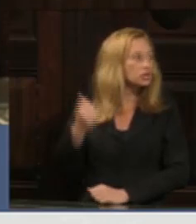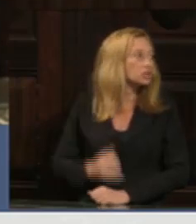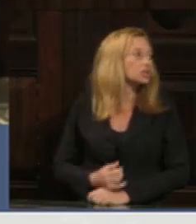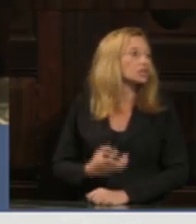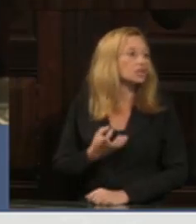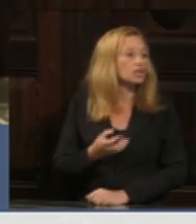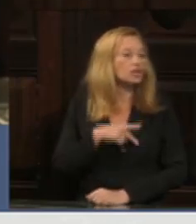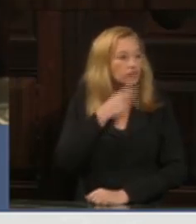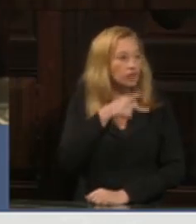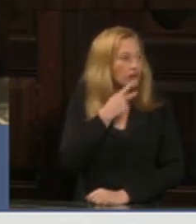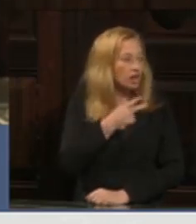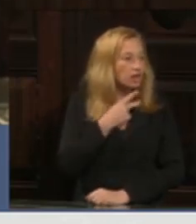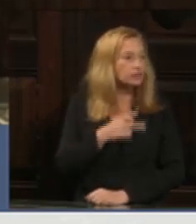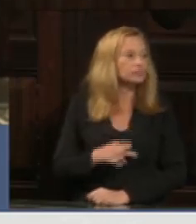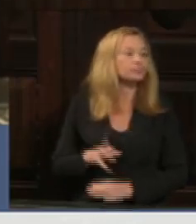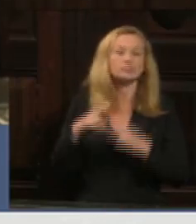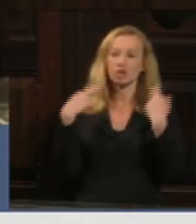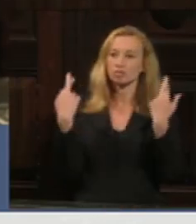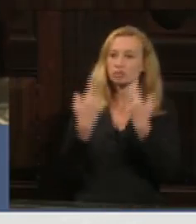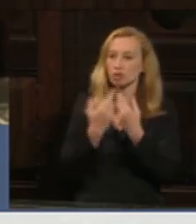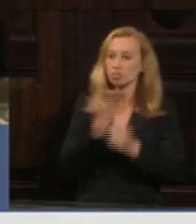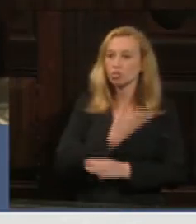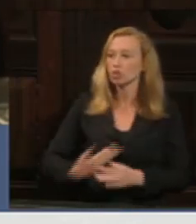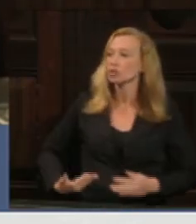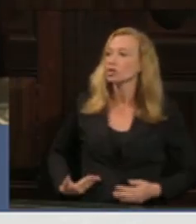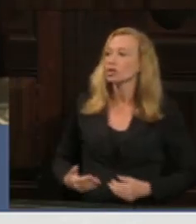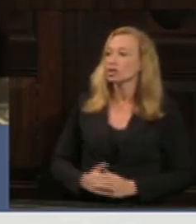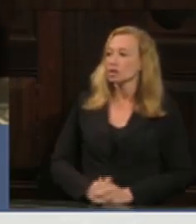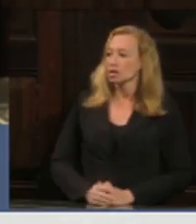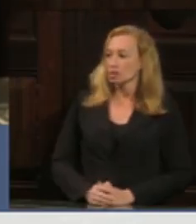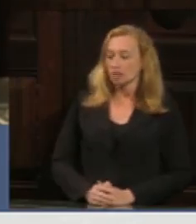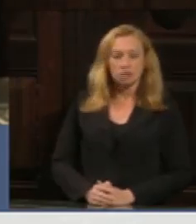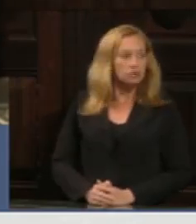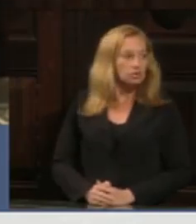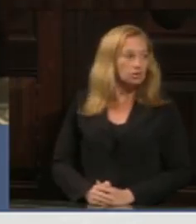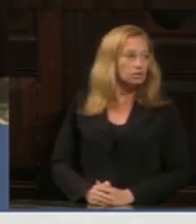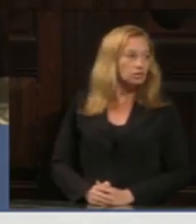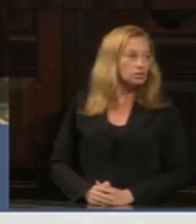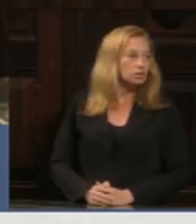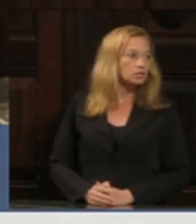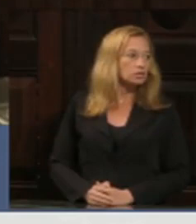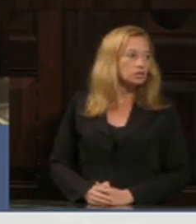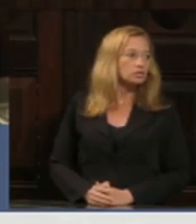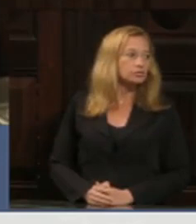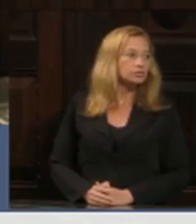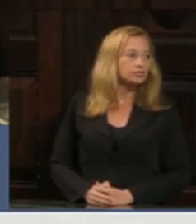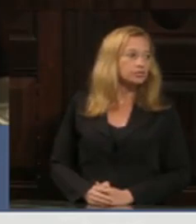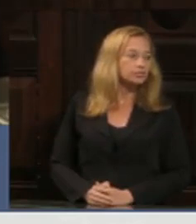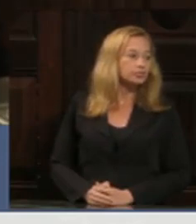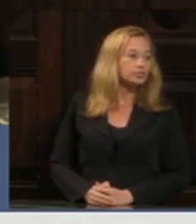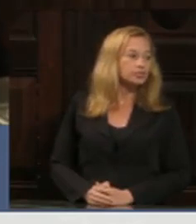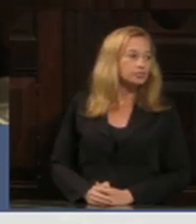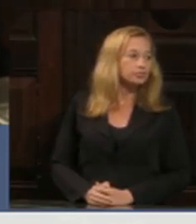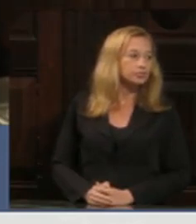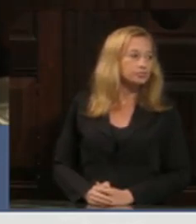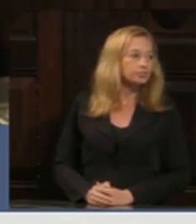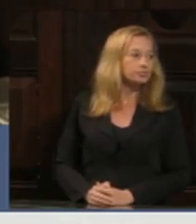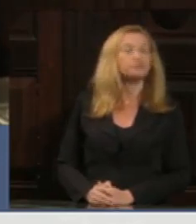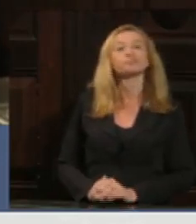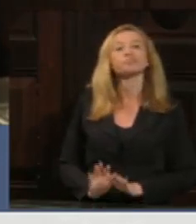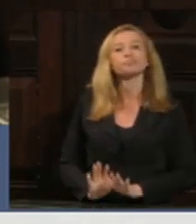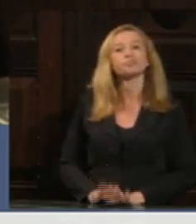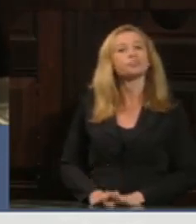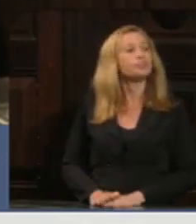aqui mencionar da audiência pública, quando se fez referência, que há uma questão que é a